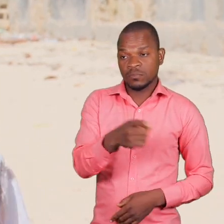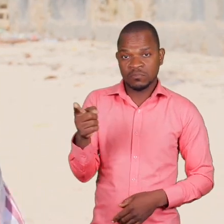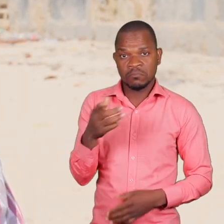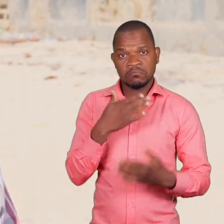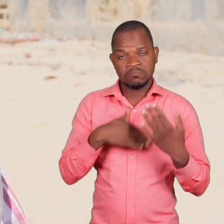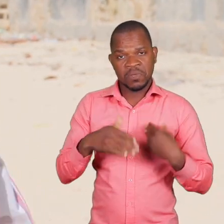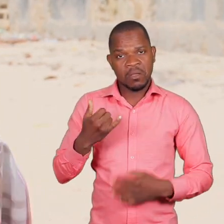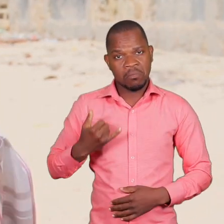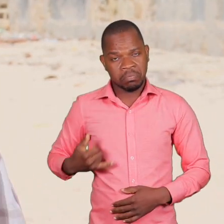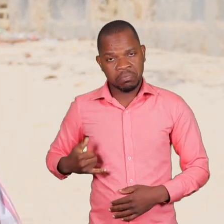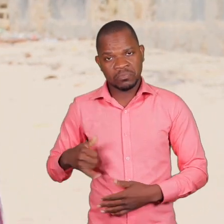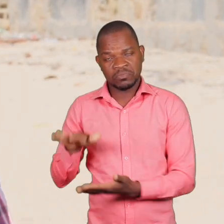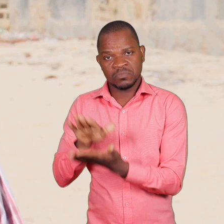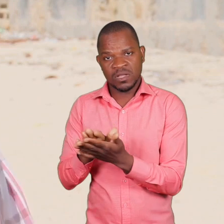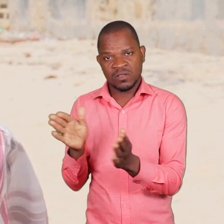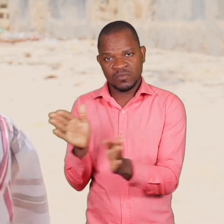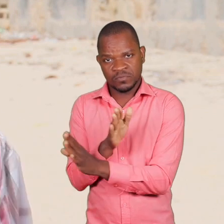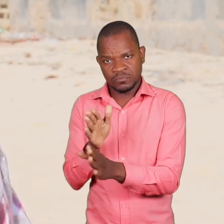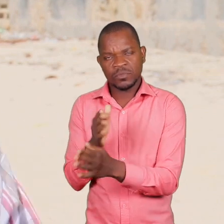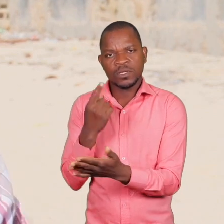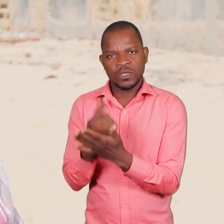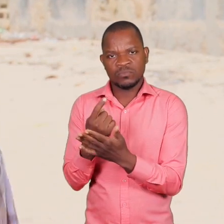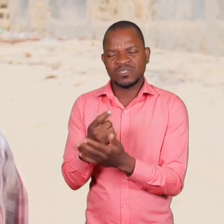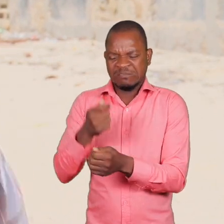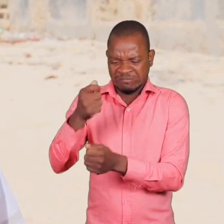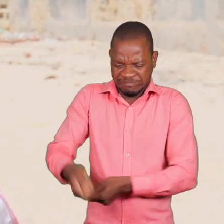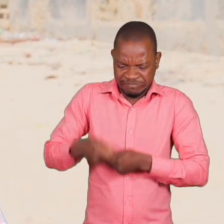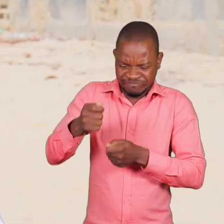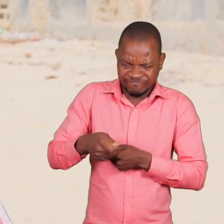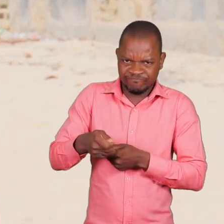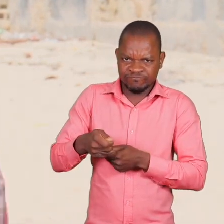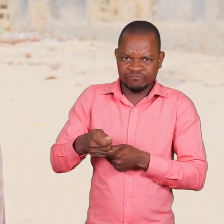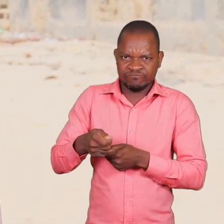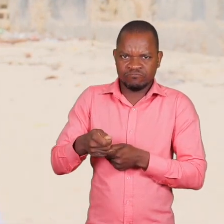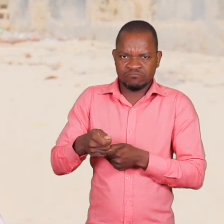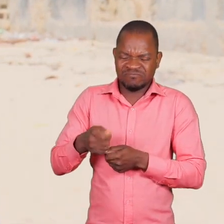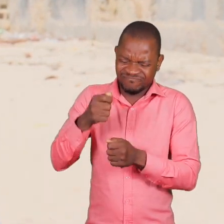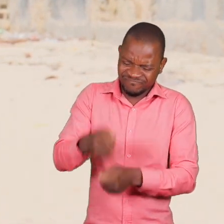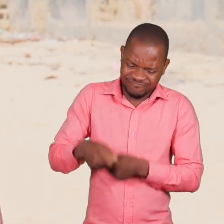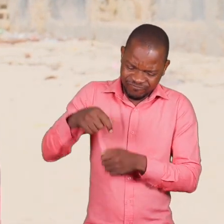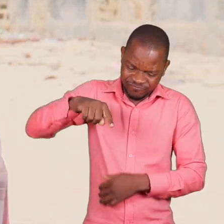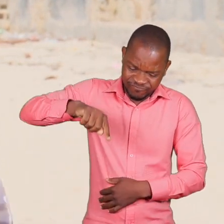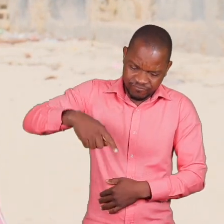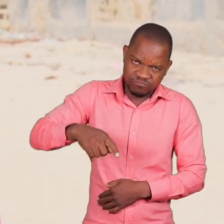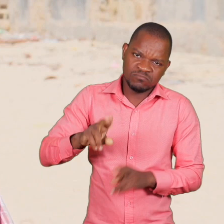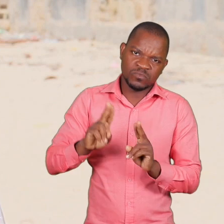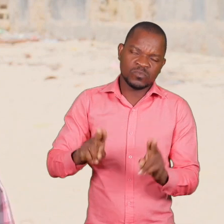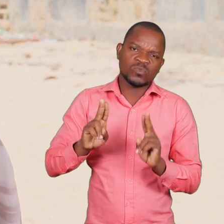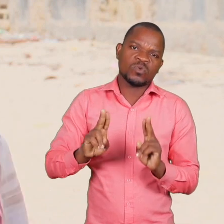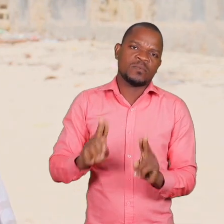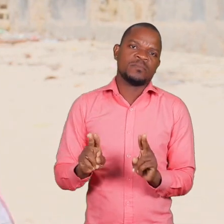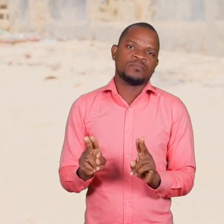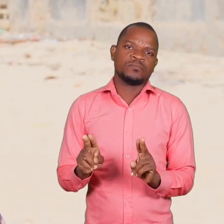Se elas querem fazer, tem que cavar buraco de 1 metro